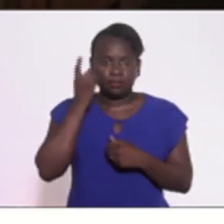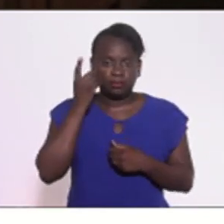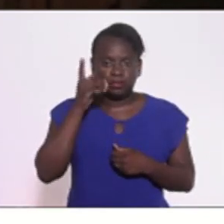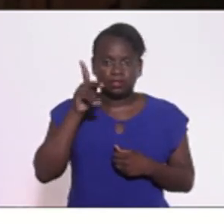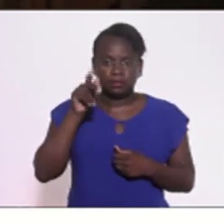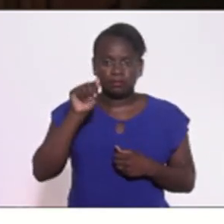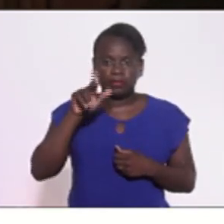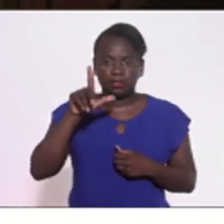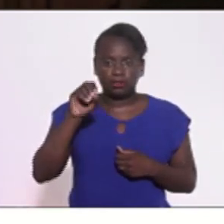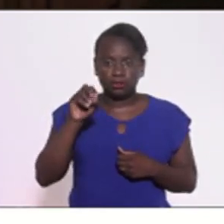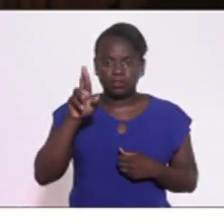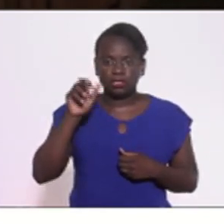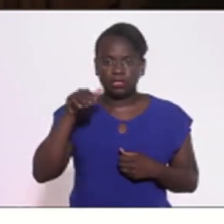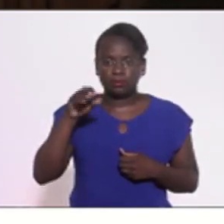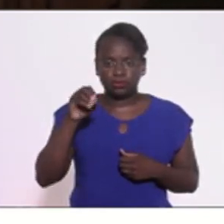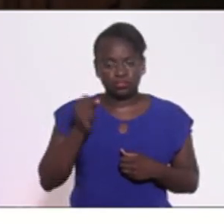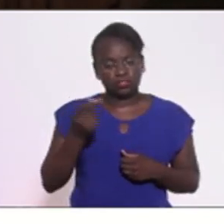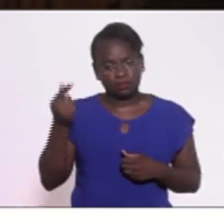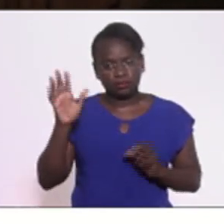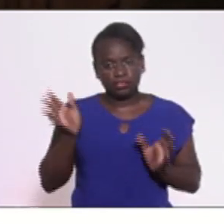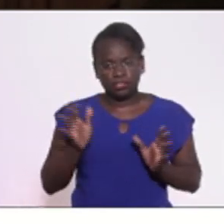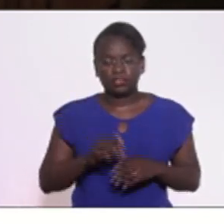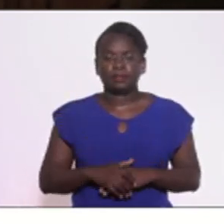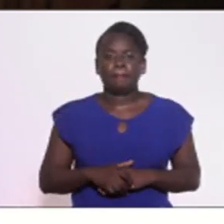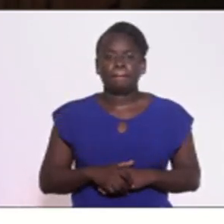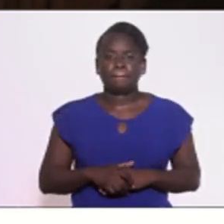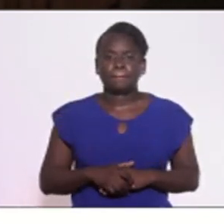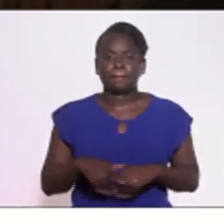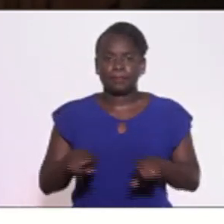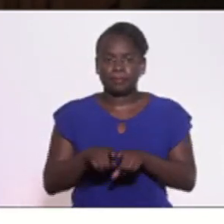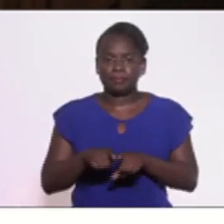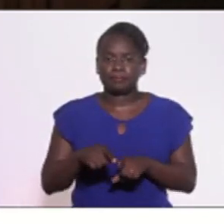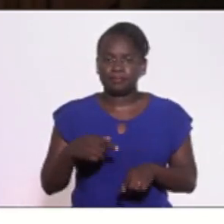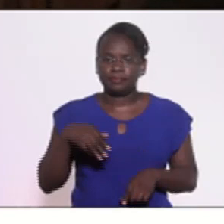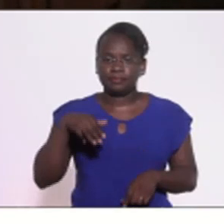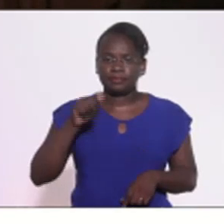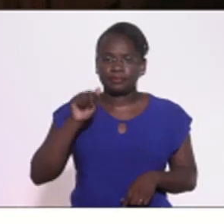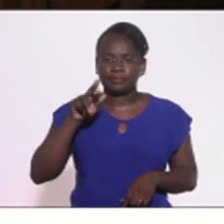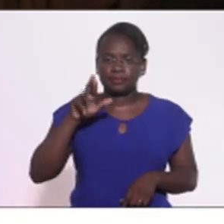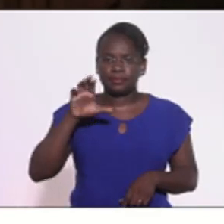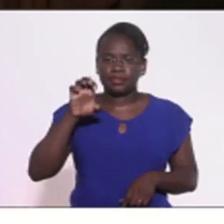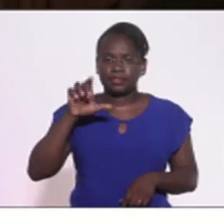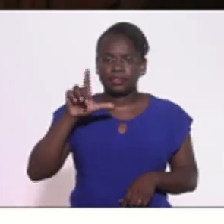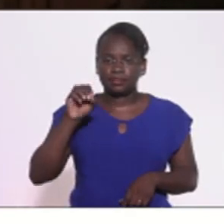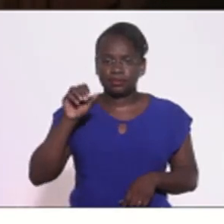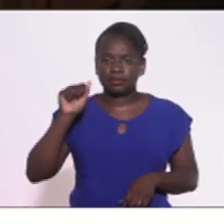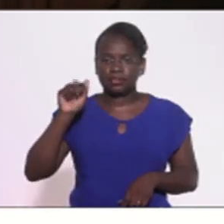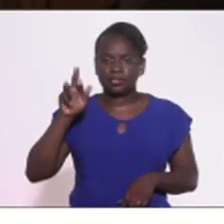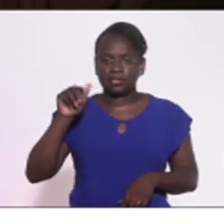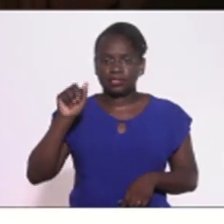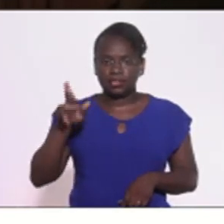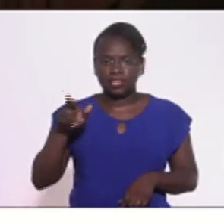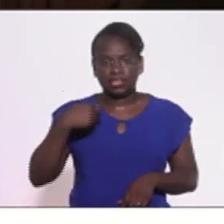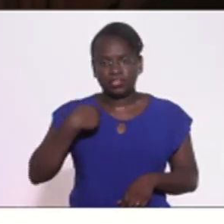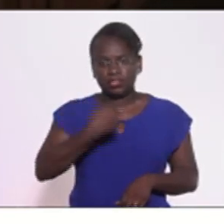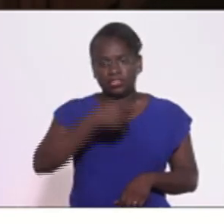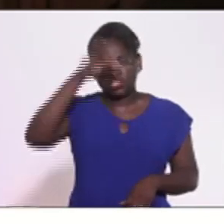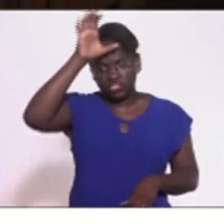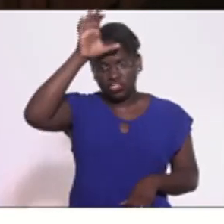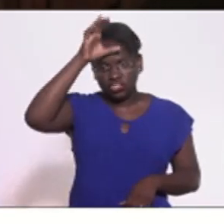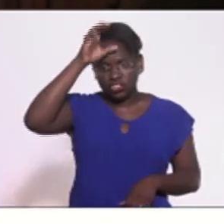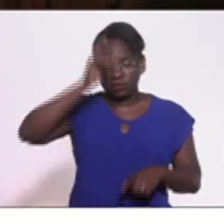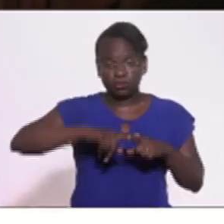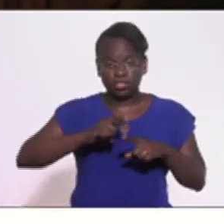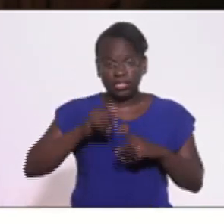Paulo Ramos, que já se foi e que falou, e o meu querido Marcelo Arar, de quem eu sou tio, porque